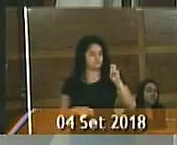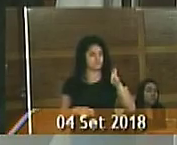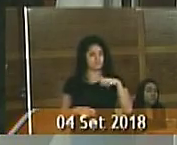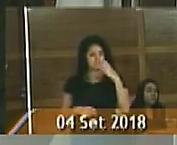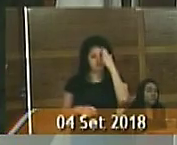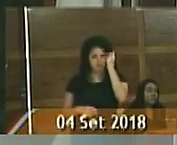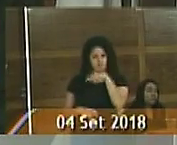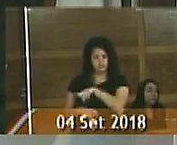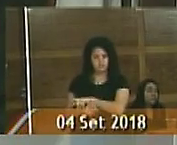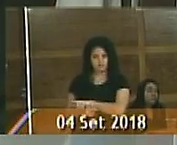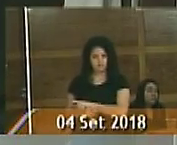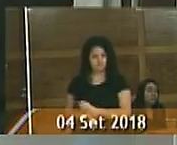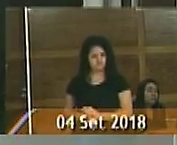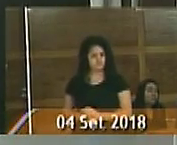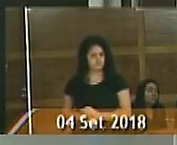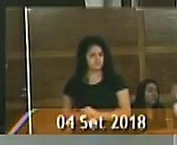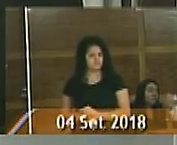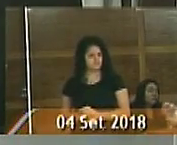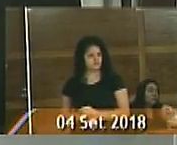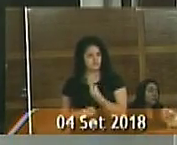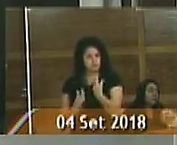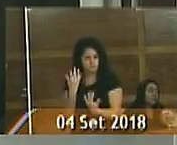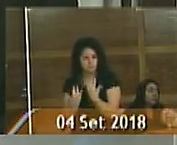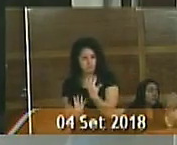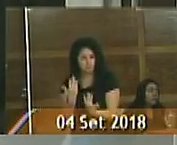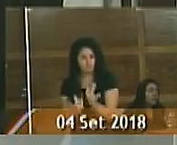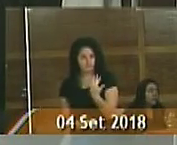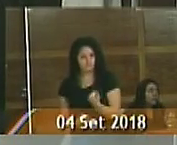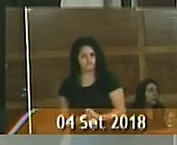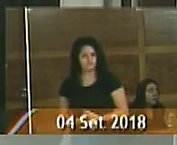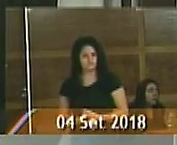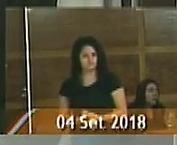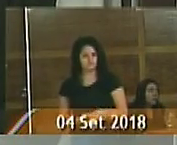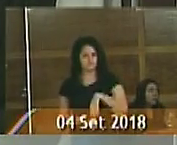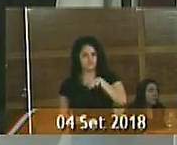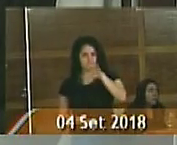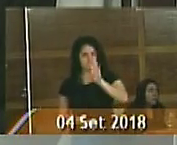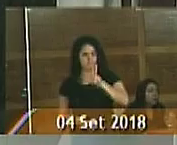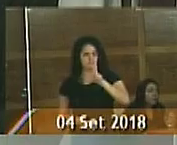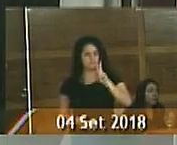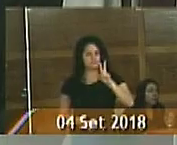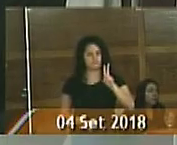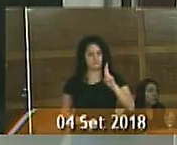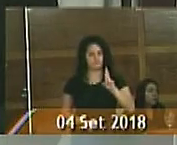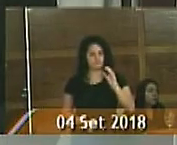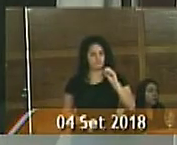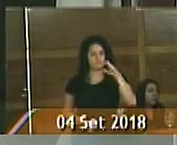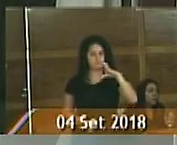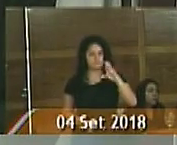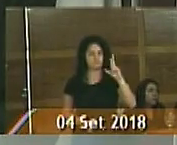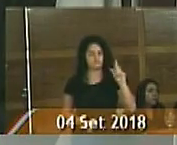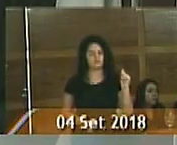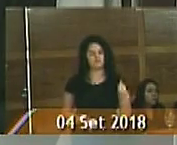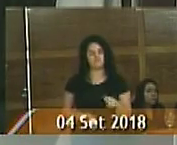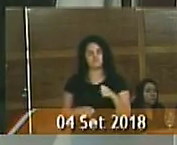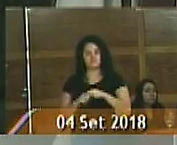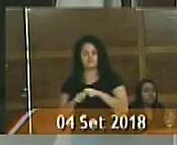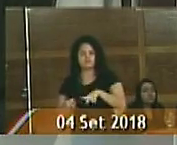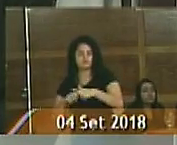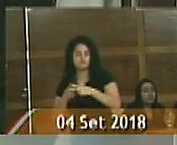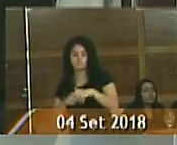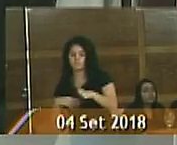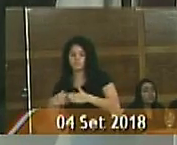é aquilo ali que gerou, que pegou fogo? As burocracias para reformar